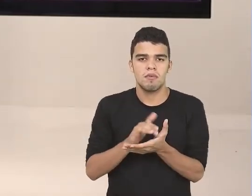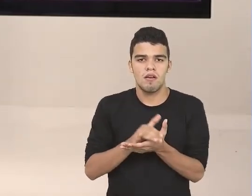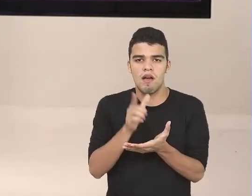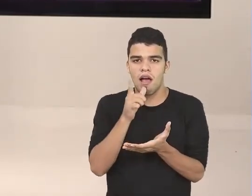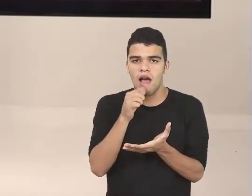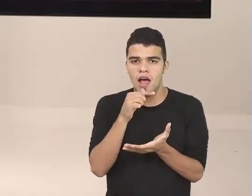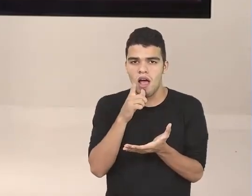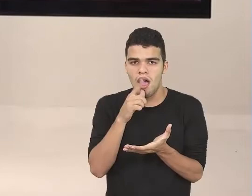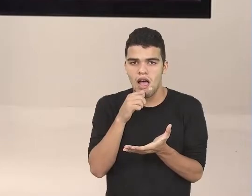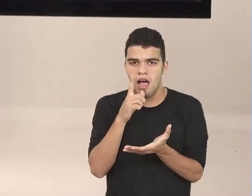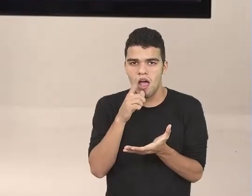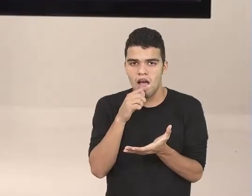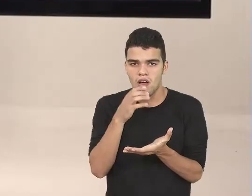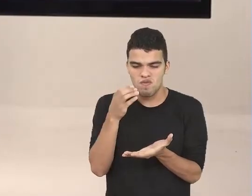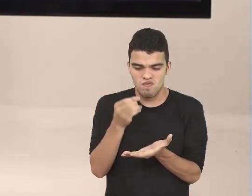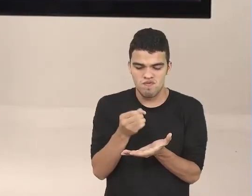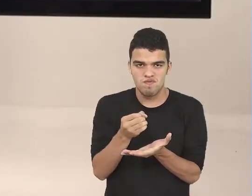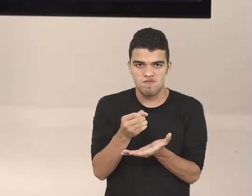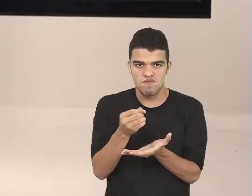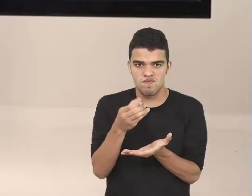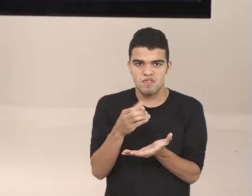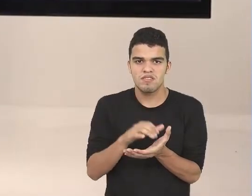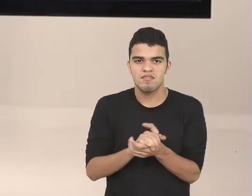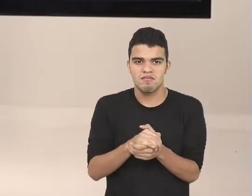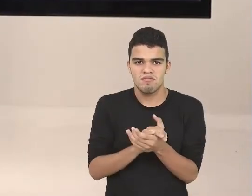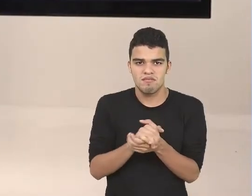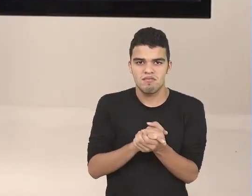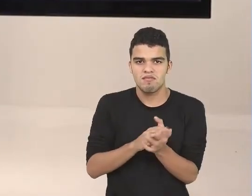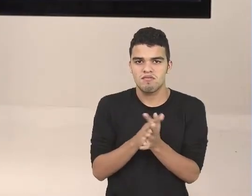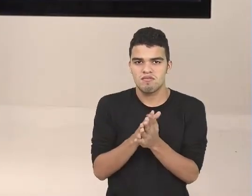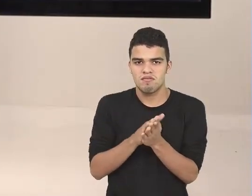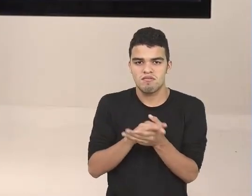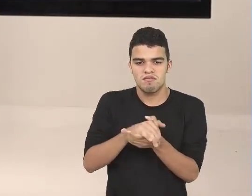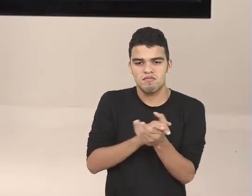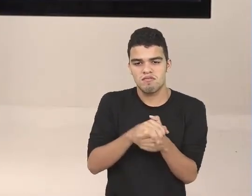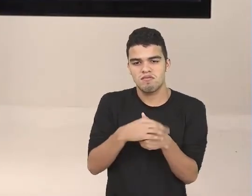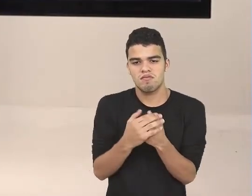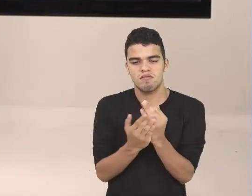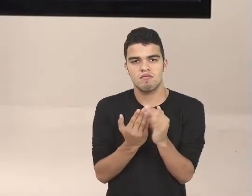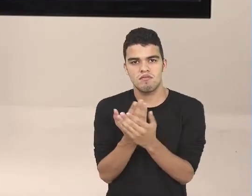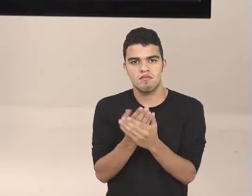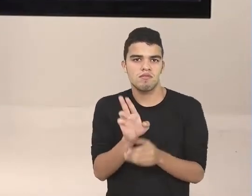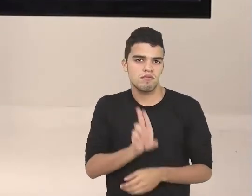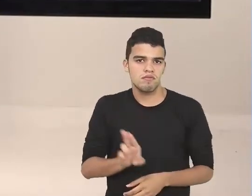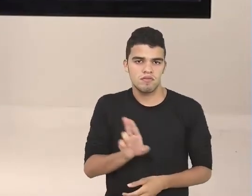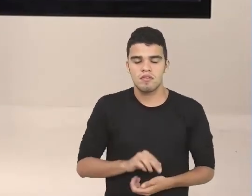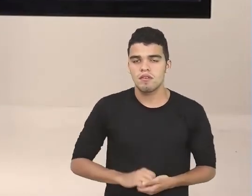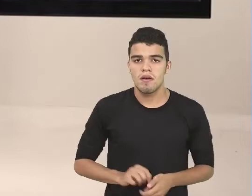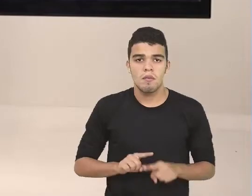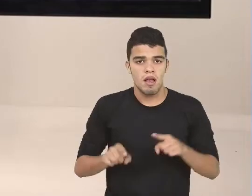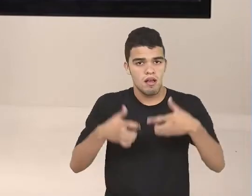tá? Mas a gente, antes de entrar nessa questão do